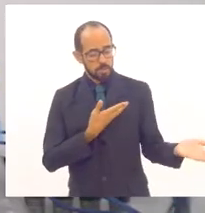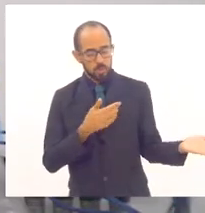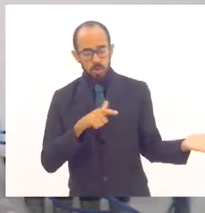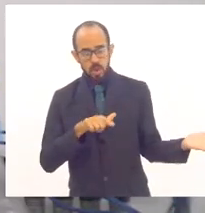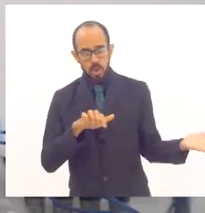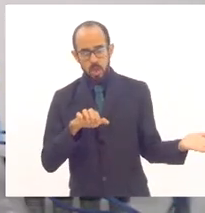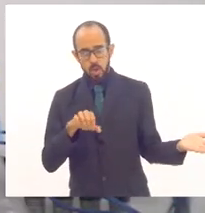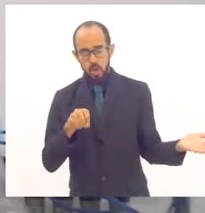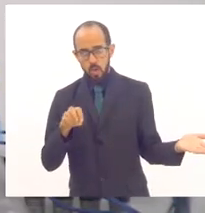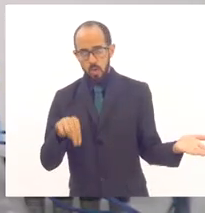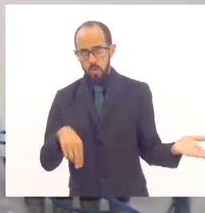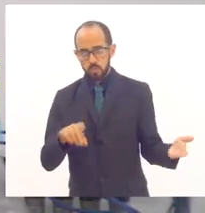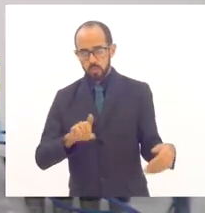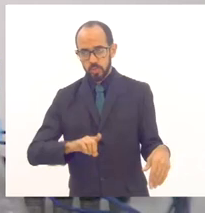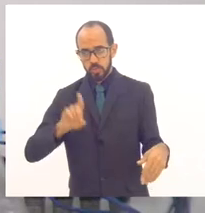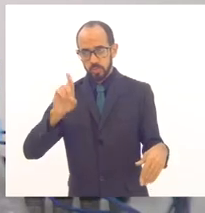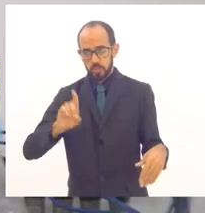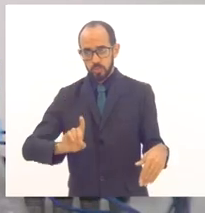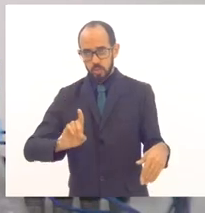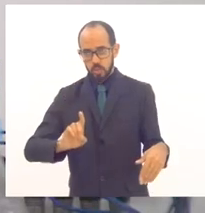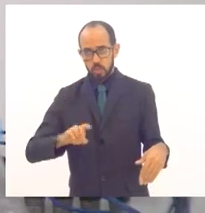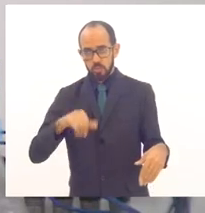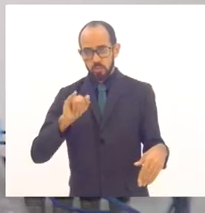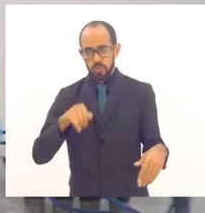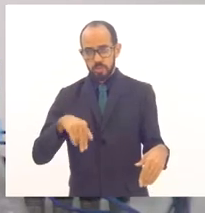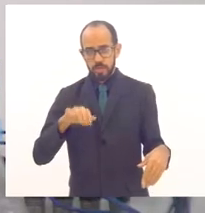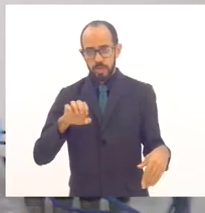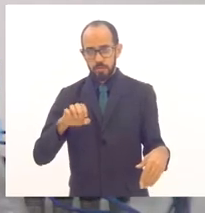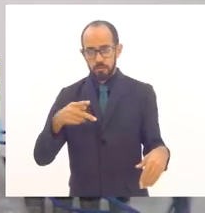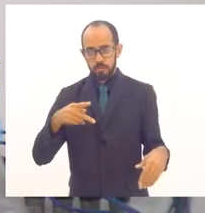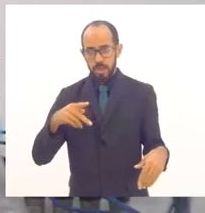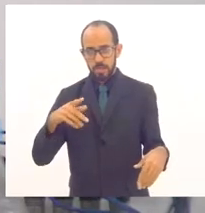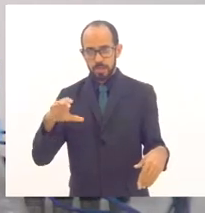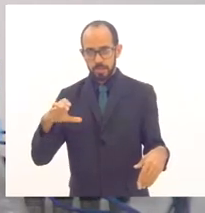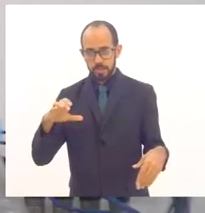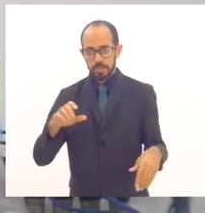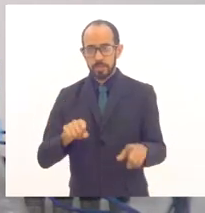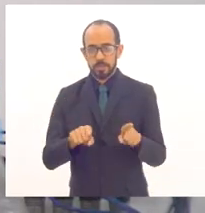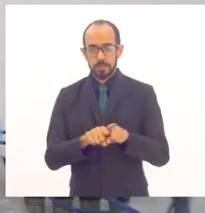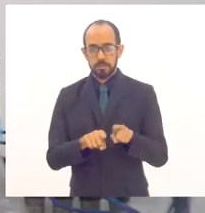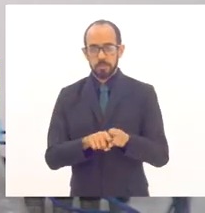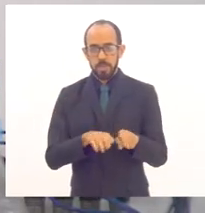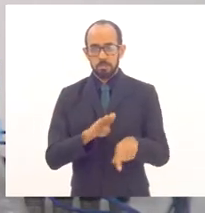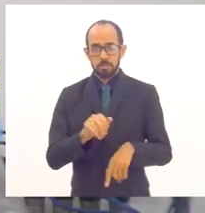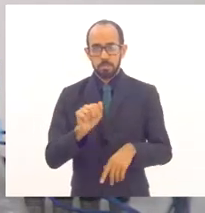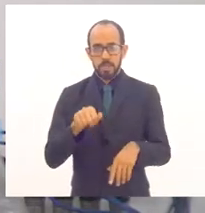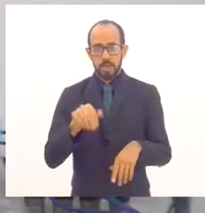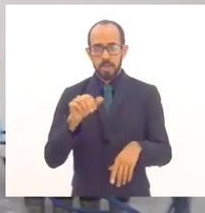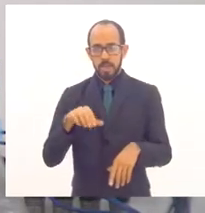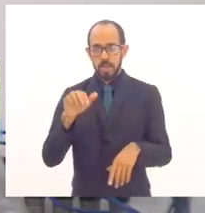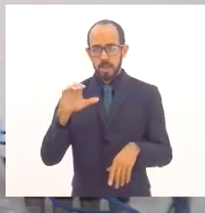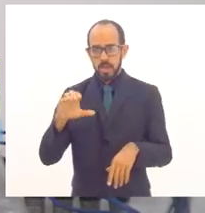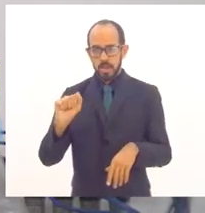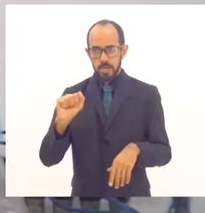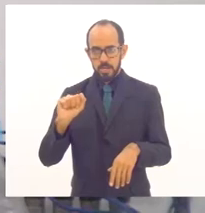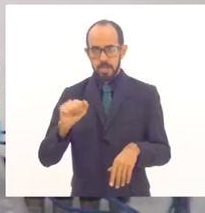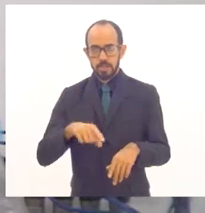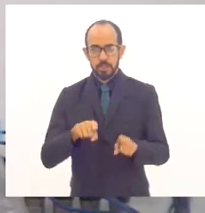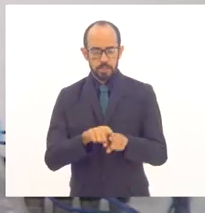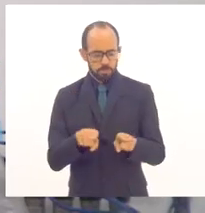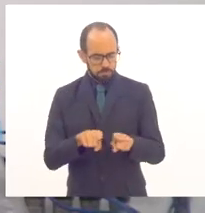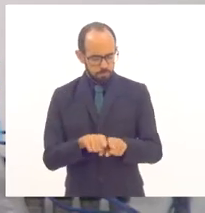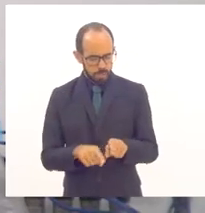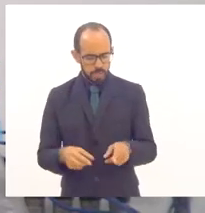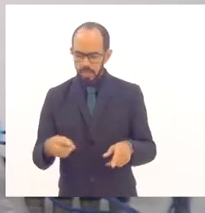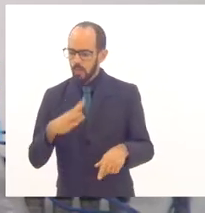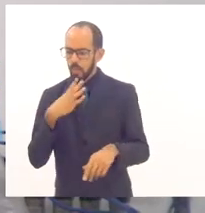conhecem, é o diretor do Departamento Material do INEPAC, a Bianca Silva, que chegou há pouco tempo na secretaria, mas já está se inteirando dos